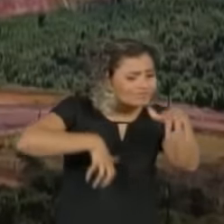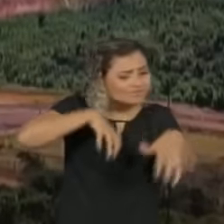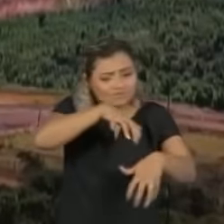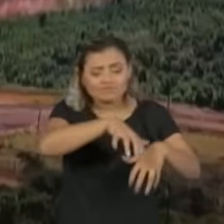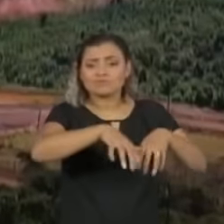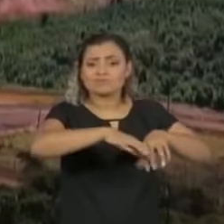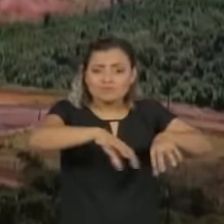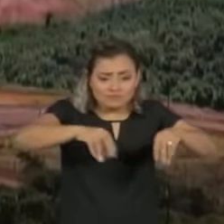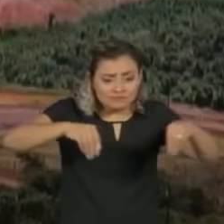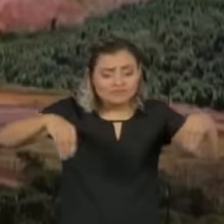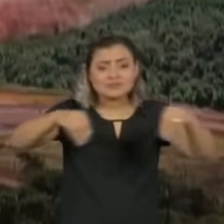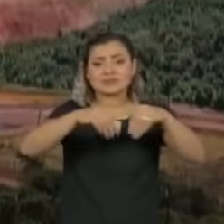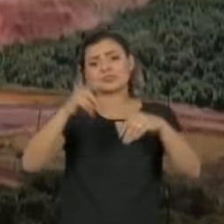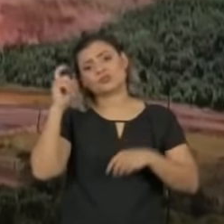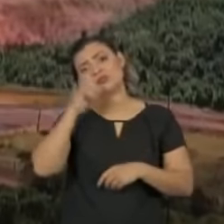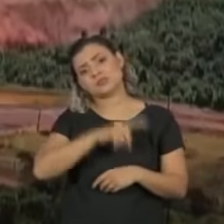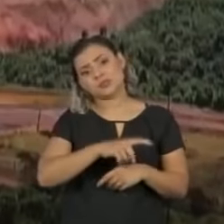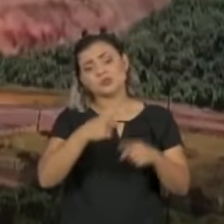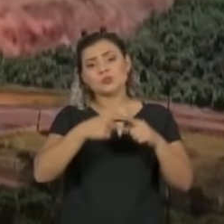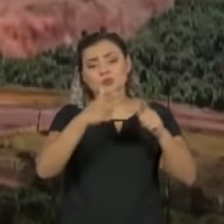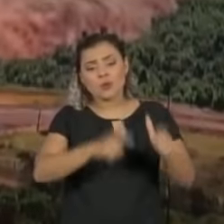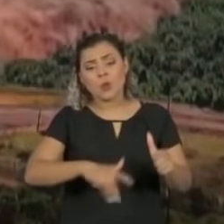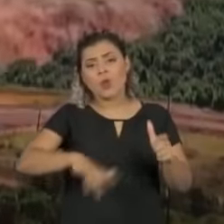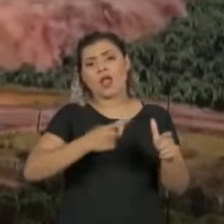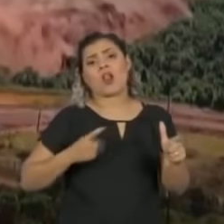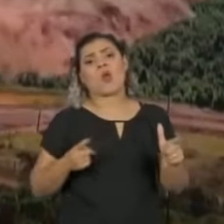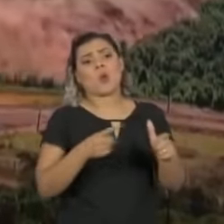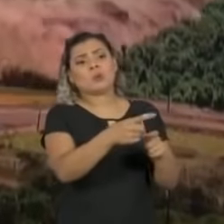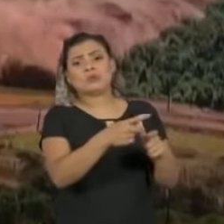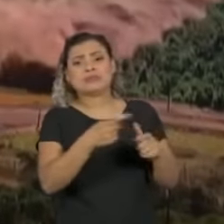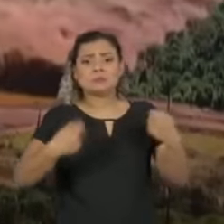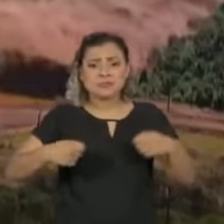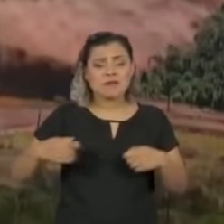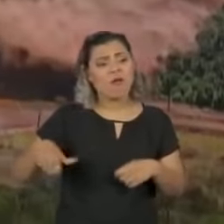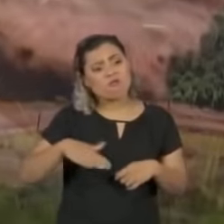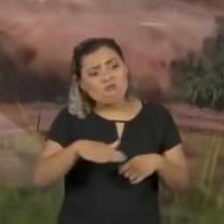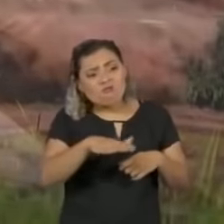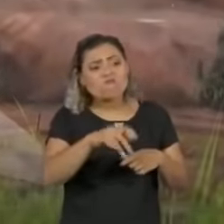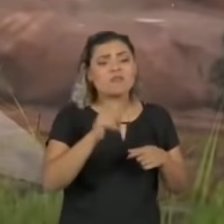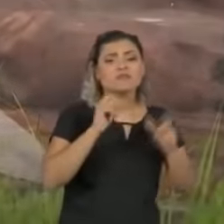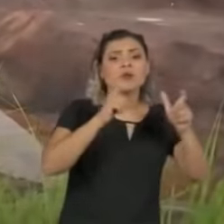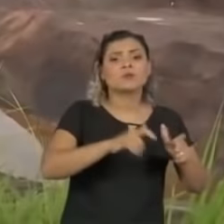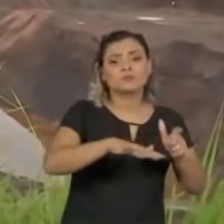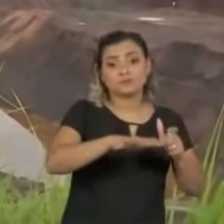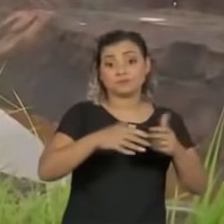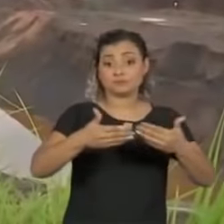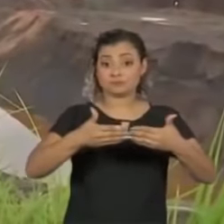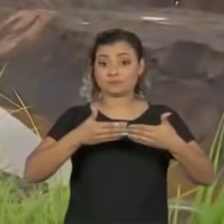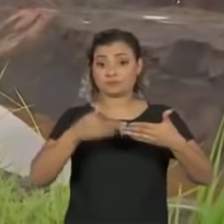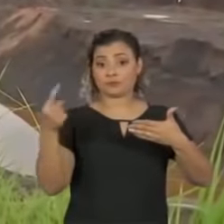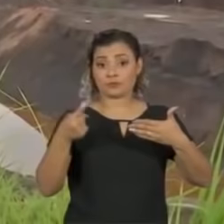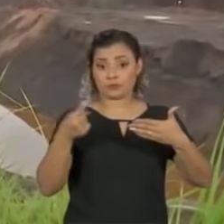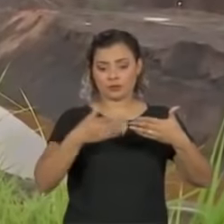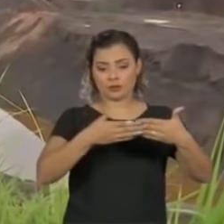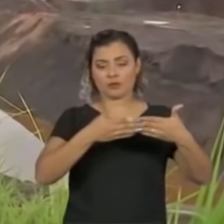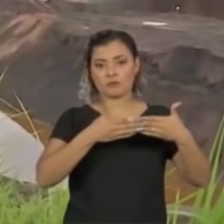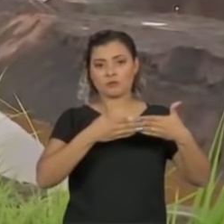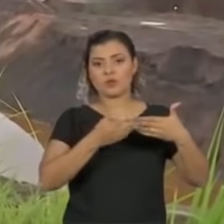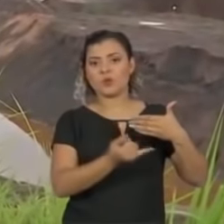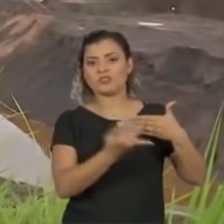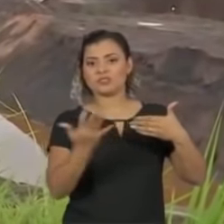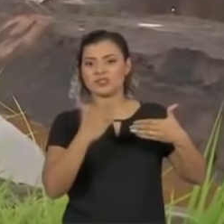Difícil acesso, da localização, deslocamento. Aquela ali era a barragem 1. Além do número de